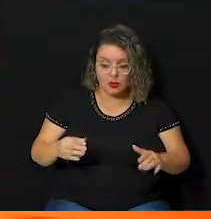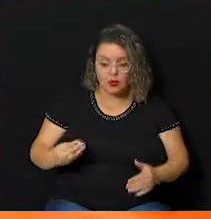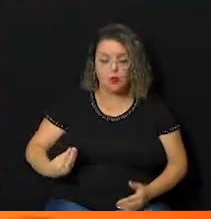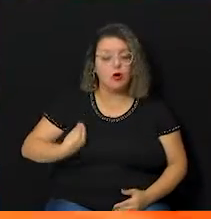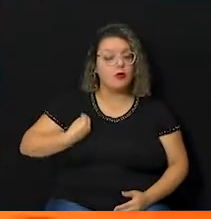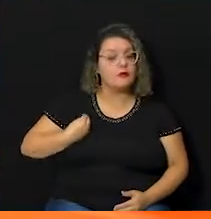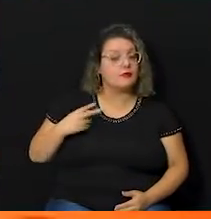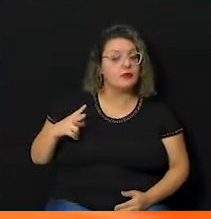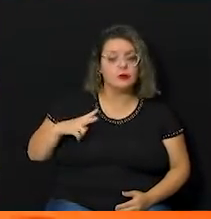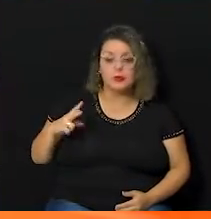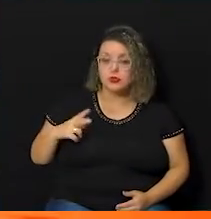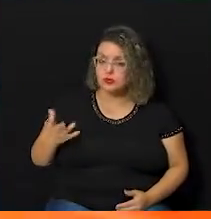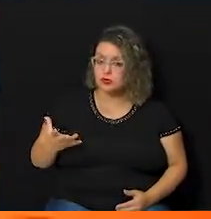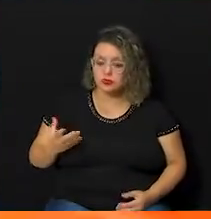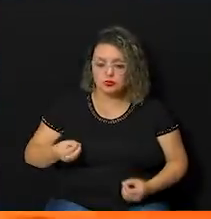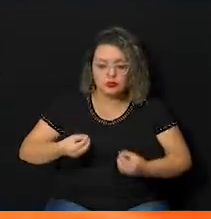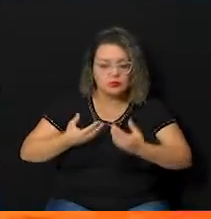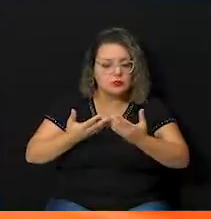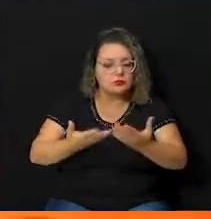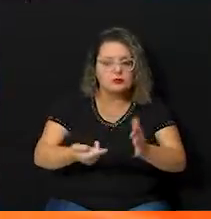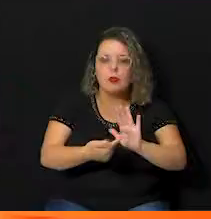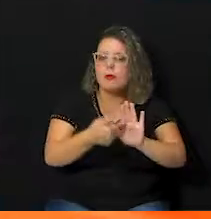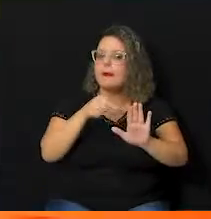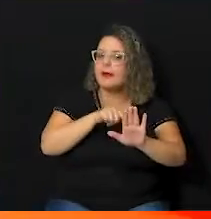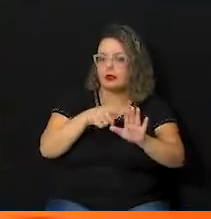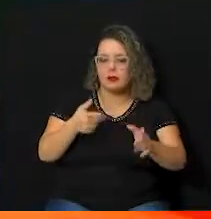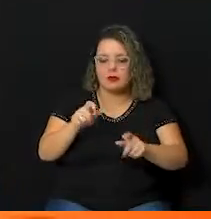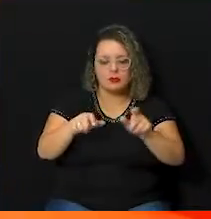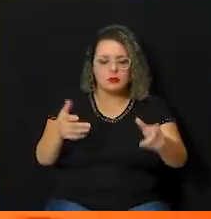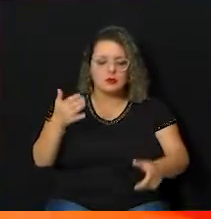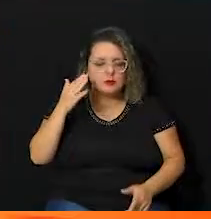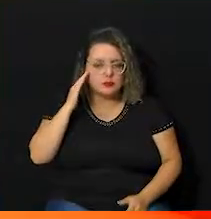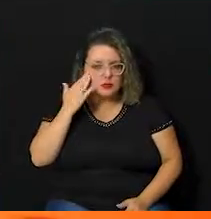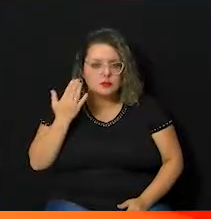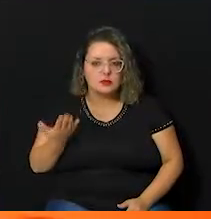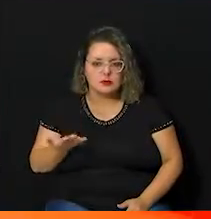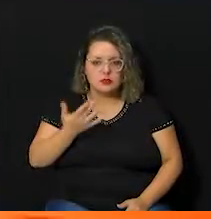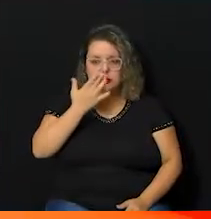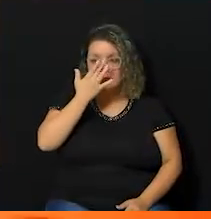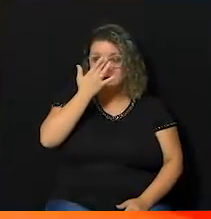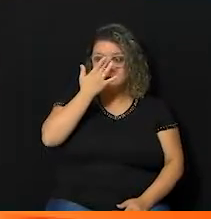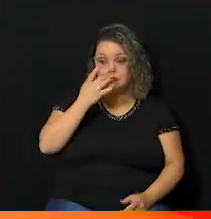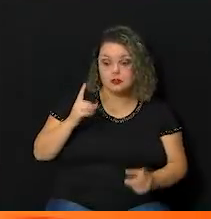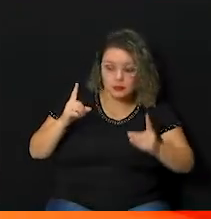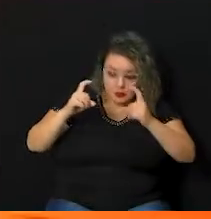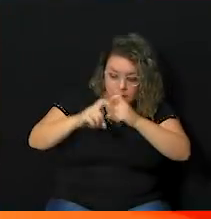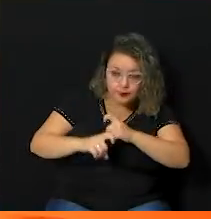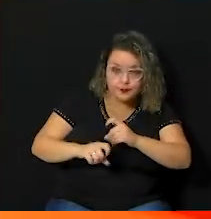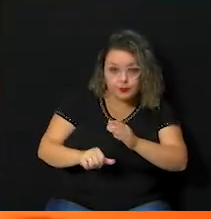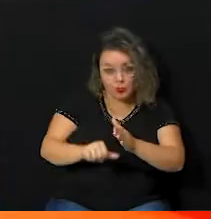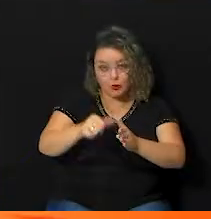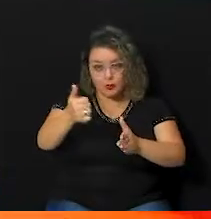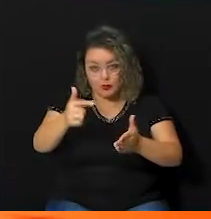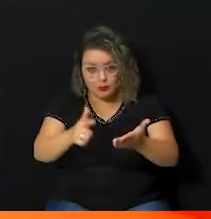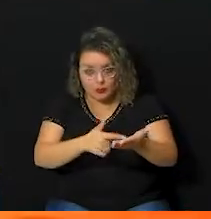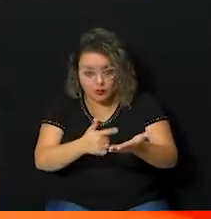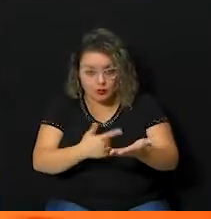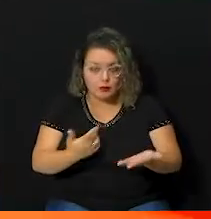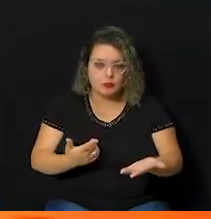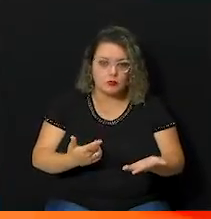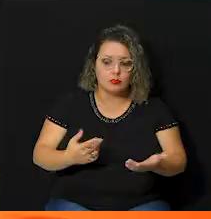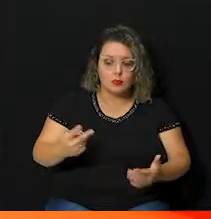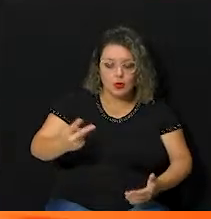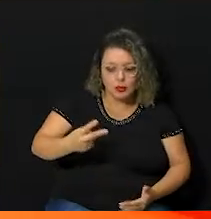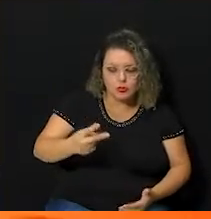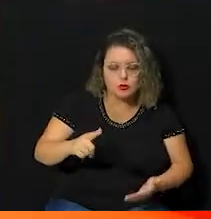questão sua, uma metáfora para alguém entender. Então, esse desafio eu tive no primeiro título. E para o